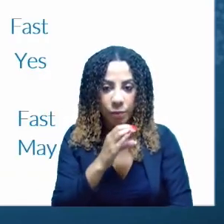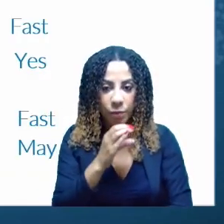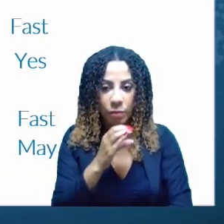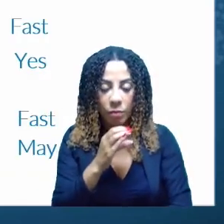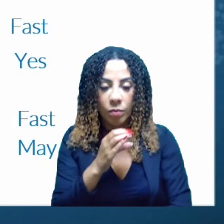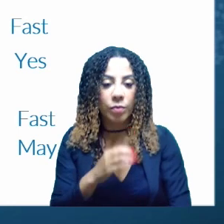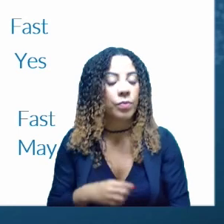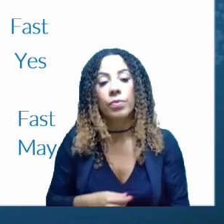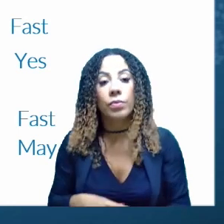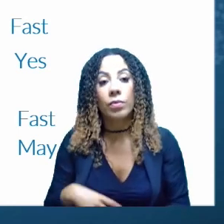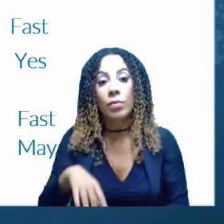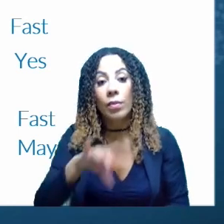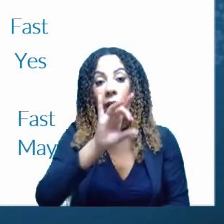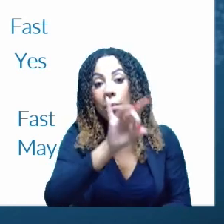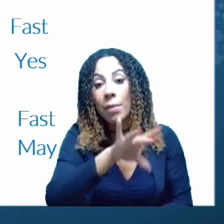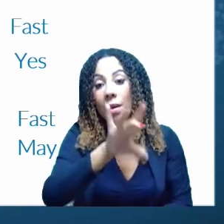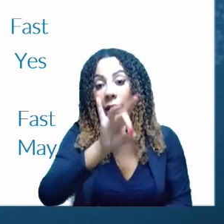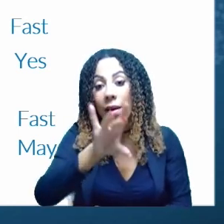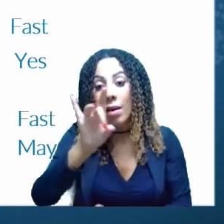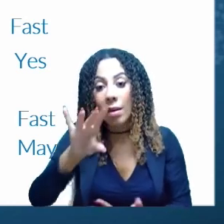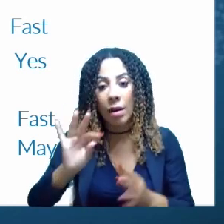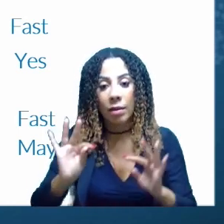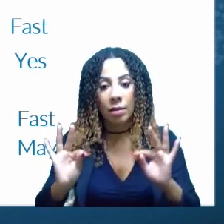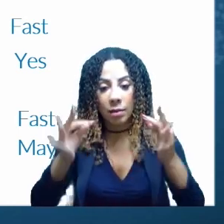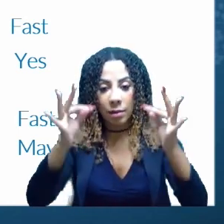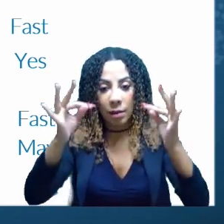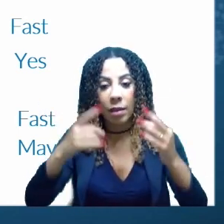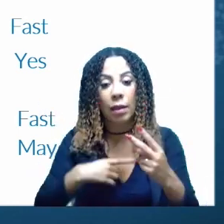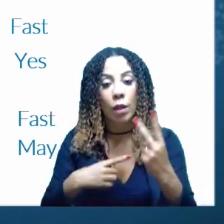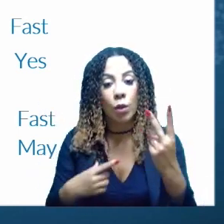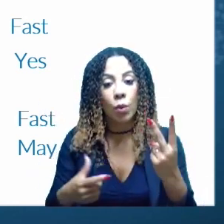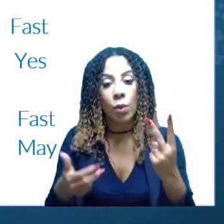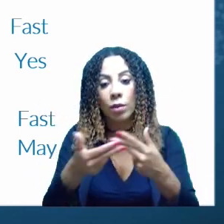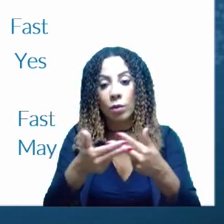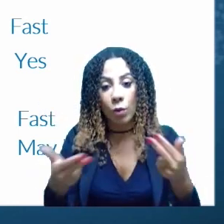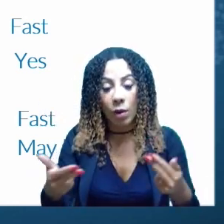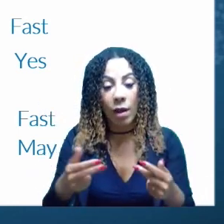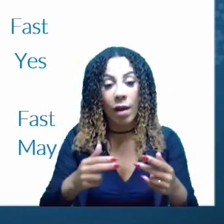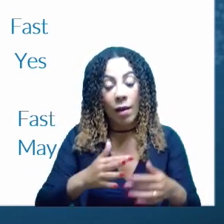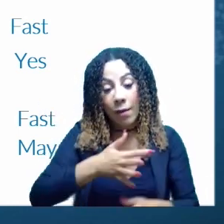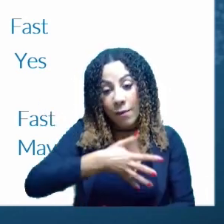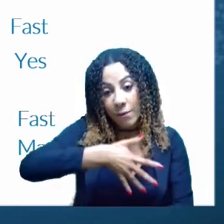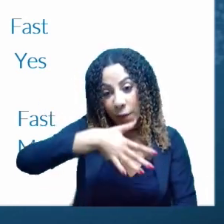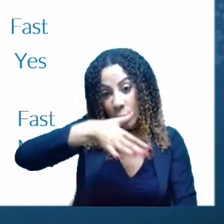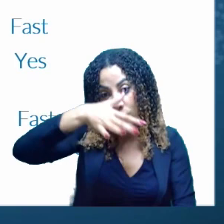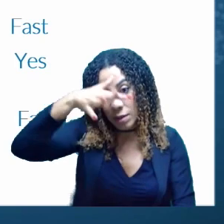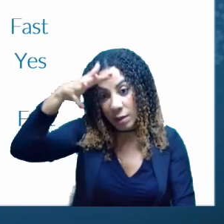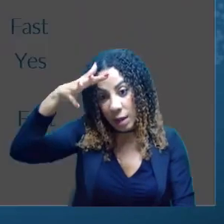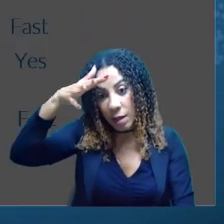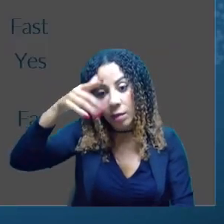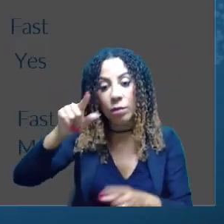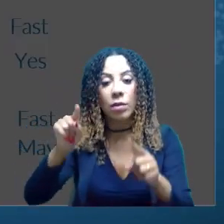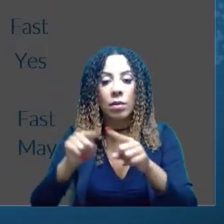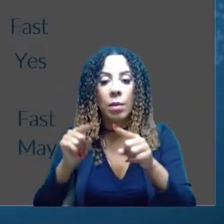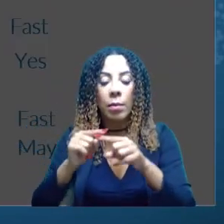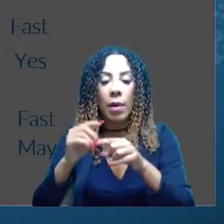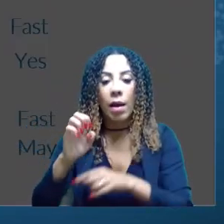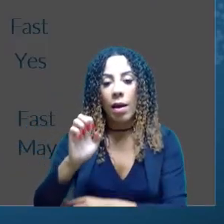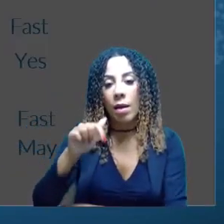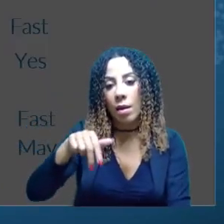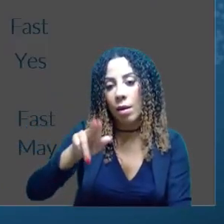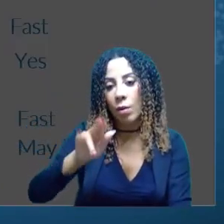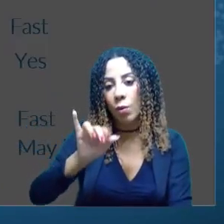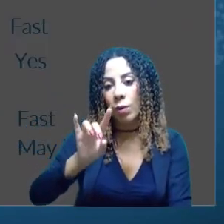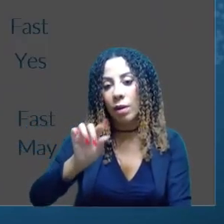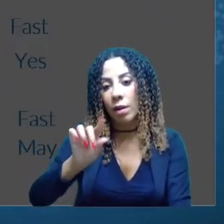Para cada uma dessas tecnologias, nós temos duas coisas, velocidade e equidade, porque eu acho que são duas questões muito importantes.